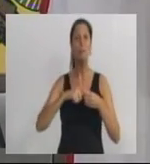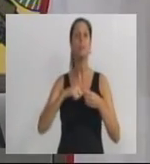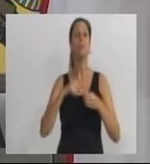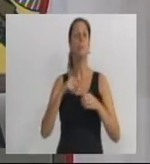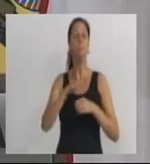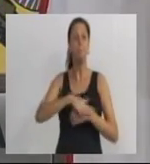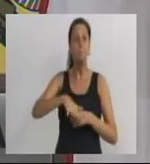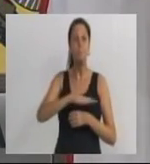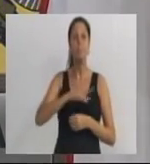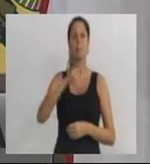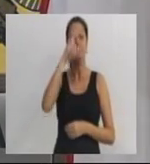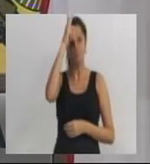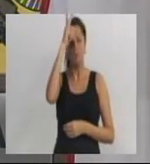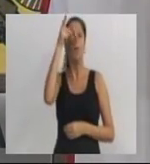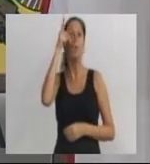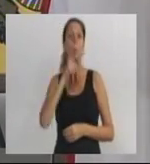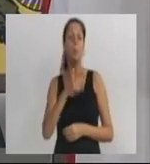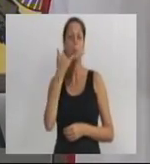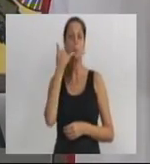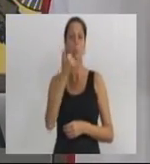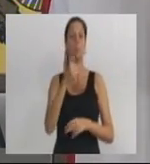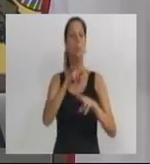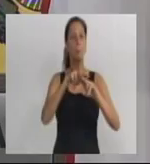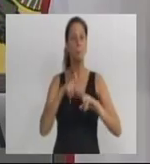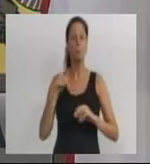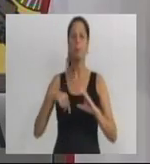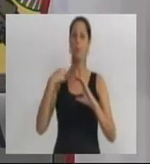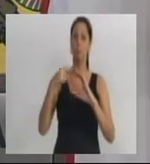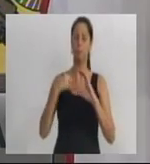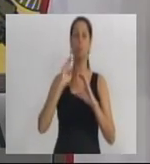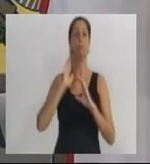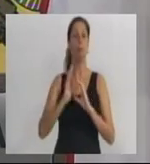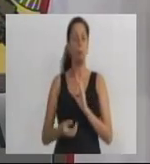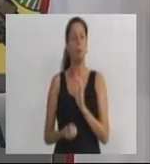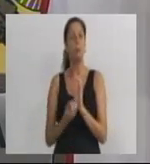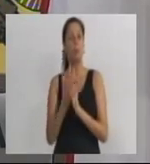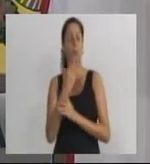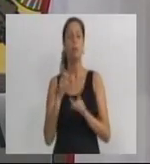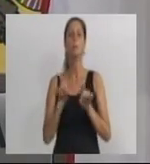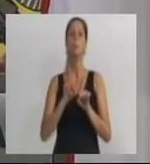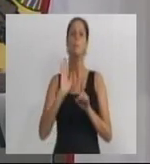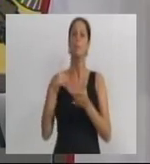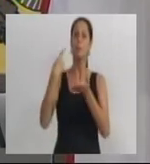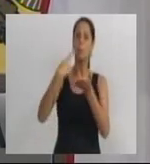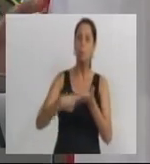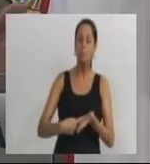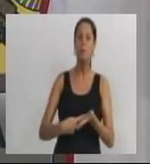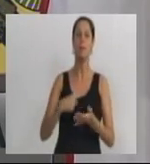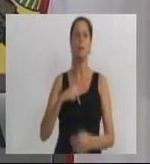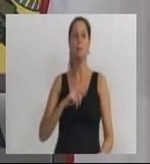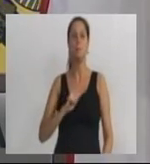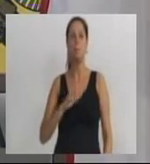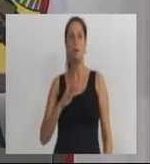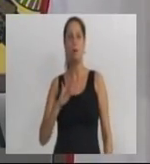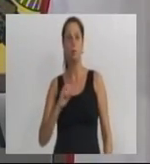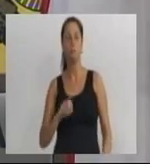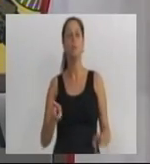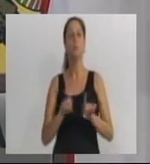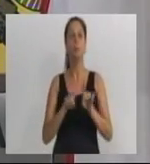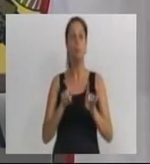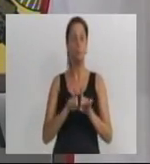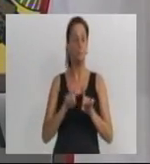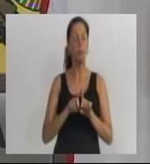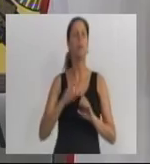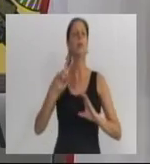isso, senhores, com base naquilo que foi construído nesta casa, naquilo que foi pactuado por Blumenau, com o Ministério Público e com o Poder Judiciário, esta lembrança e